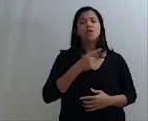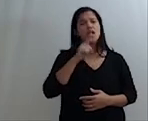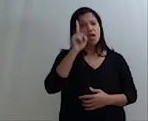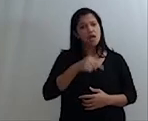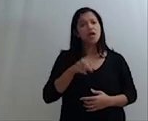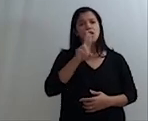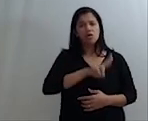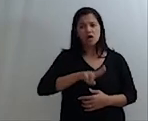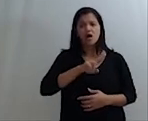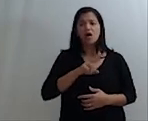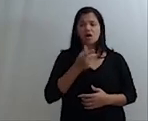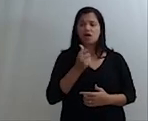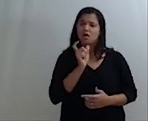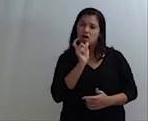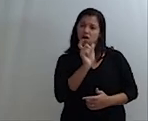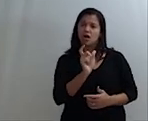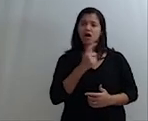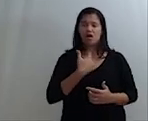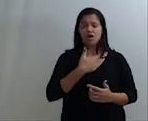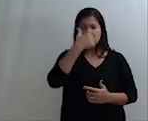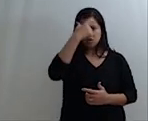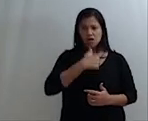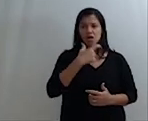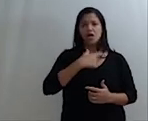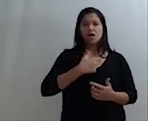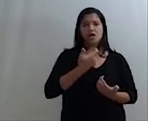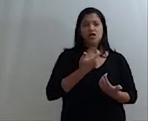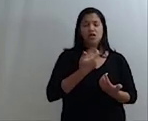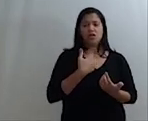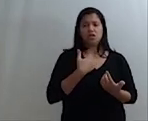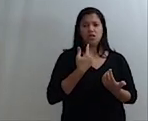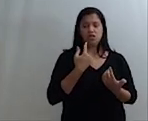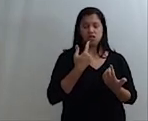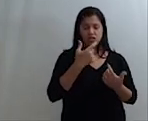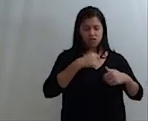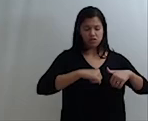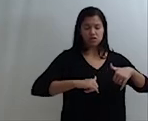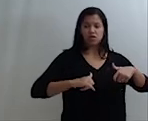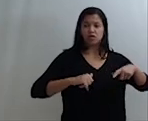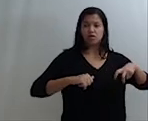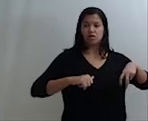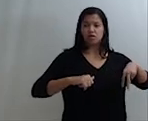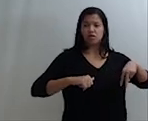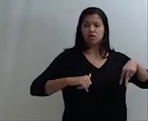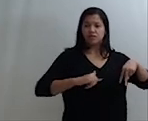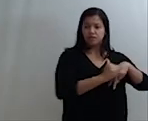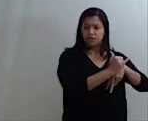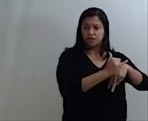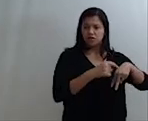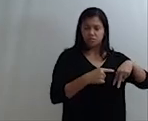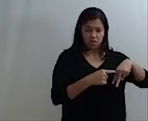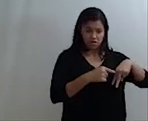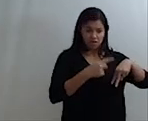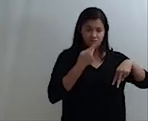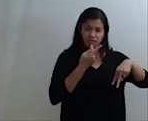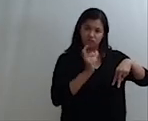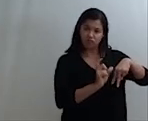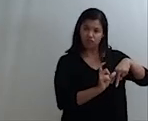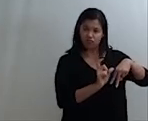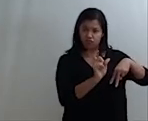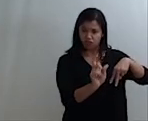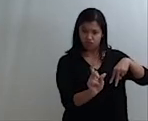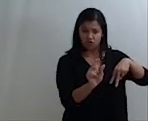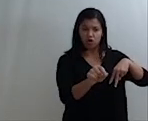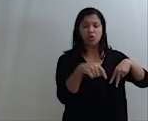natureza e é o caso é por e essa essa essa palavra das vítimas está sendo Considerada